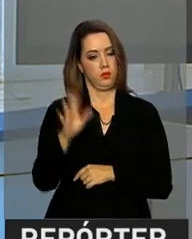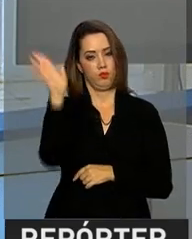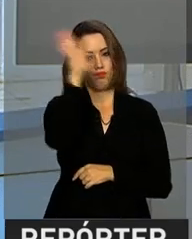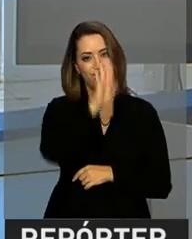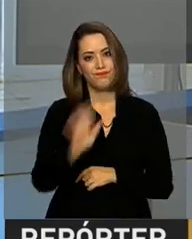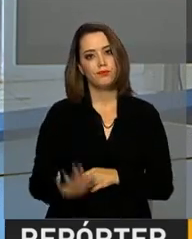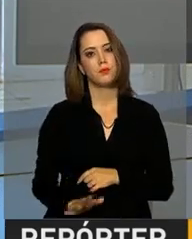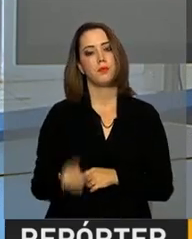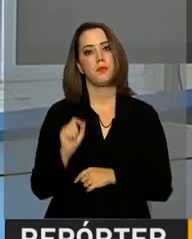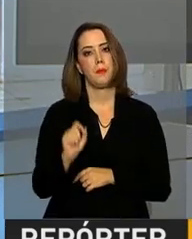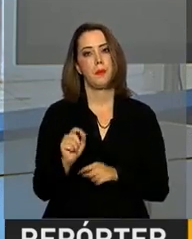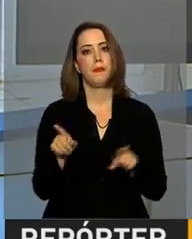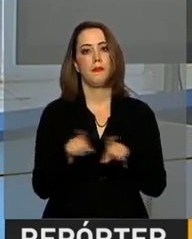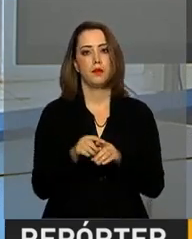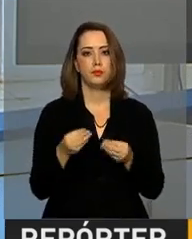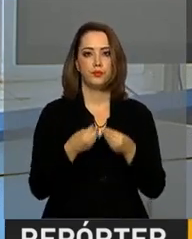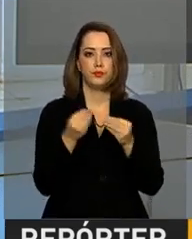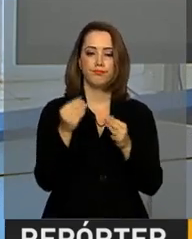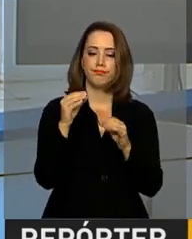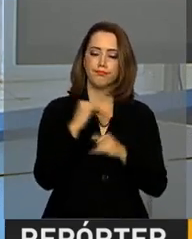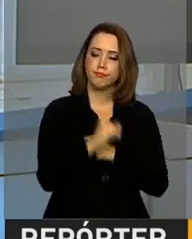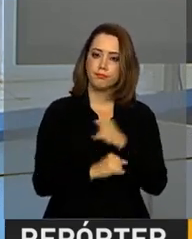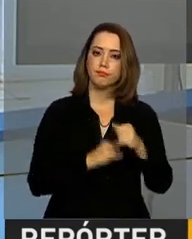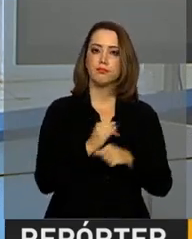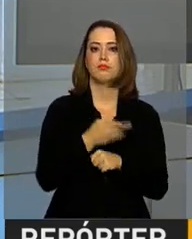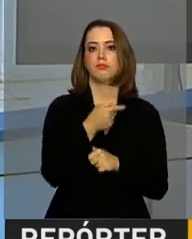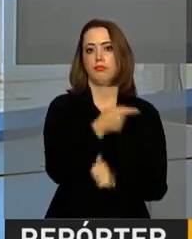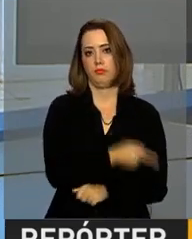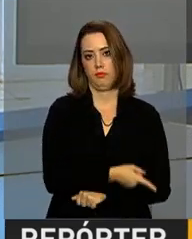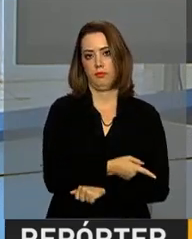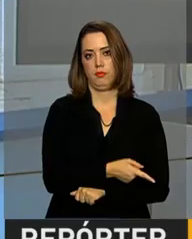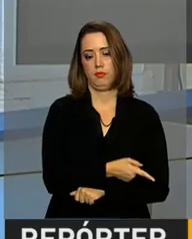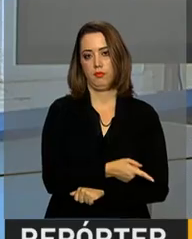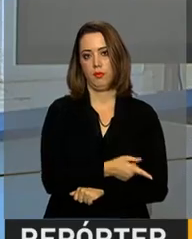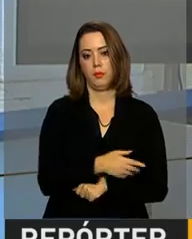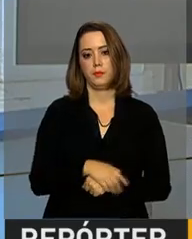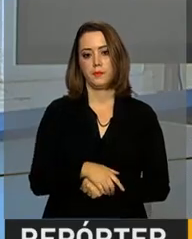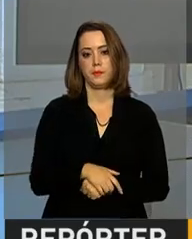país. Todos os detalhes estão no endereço que você vê aí na tela,